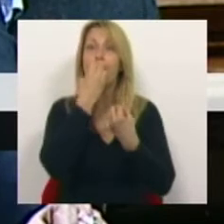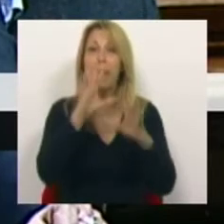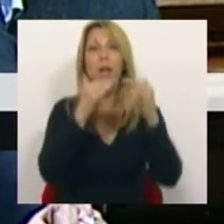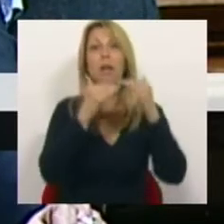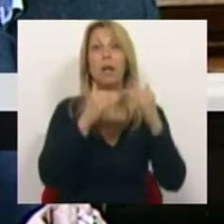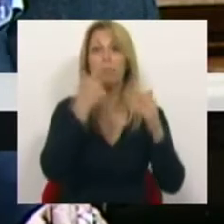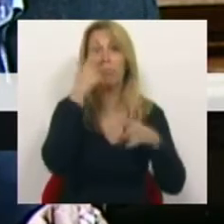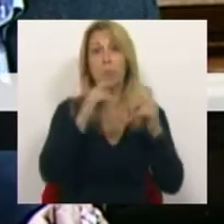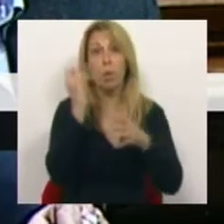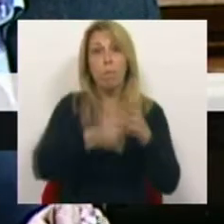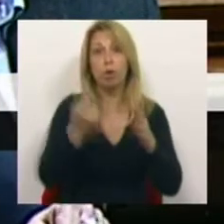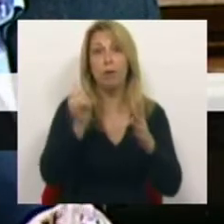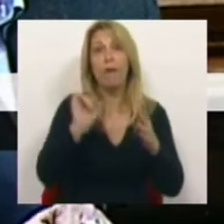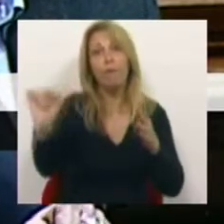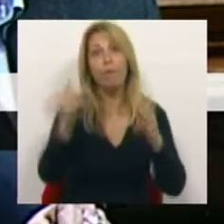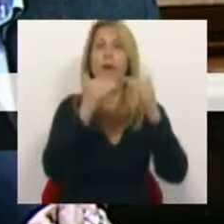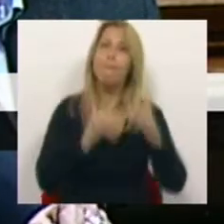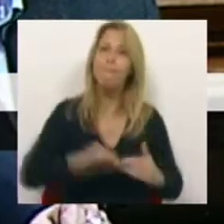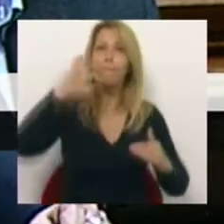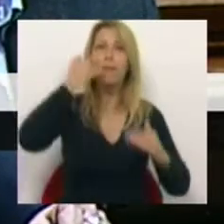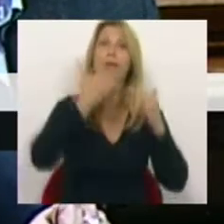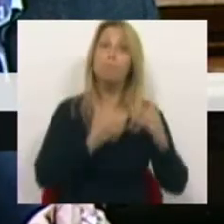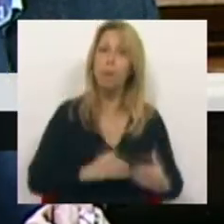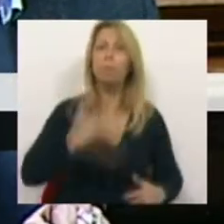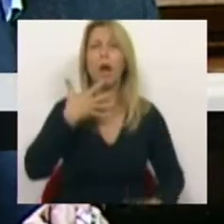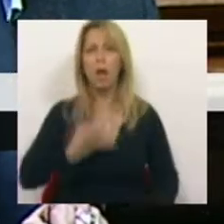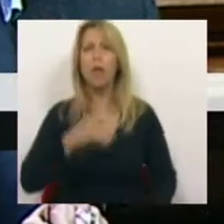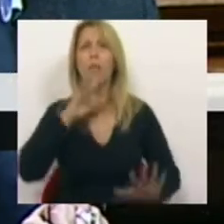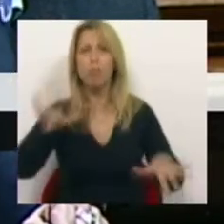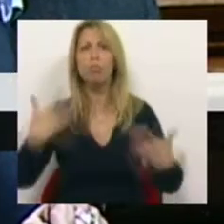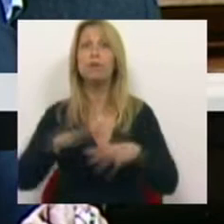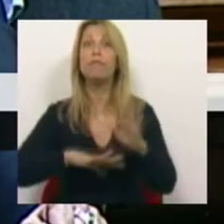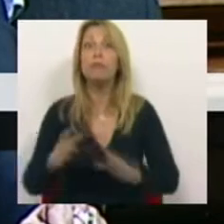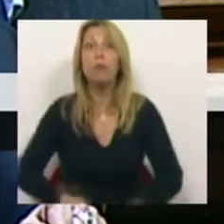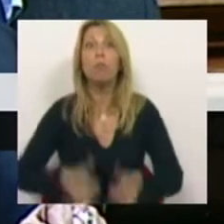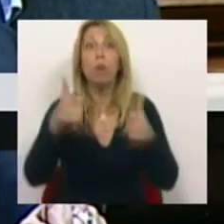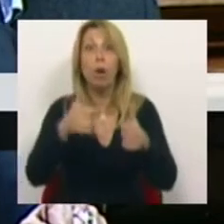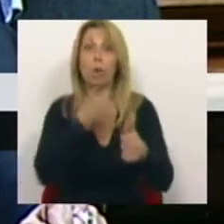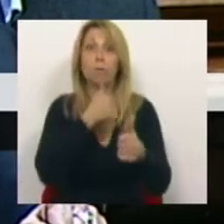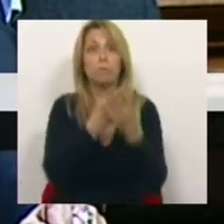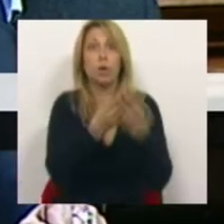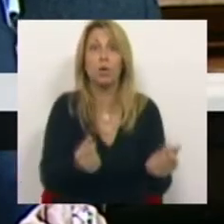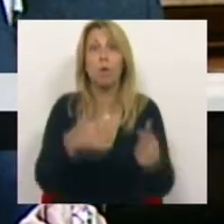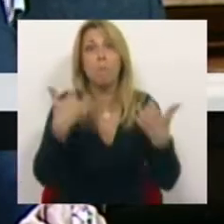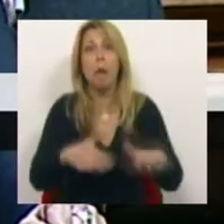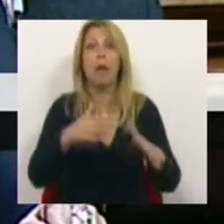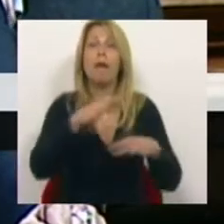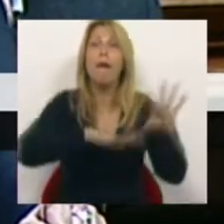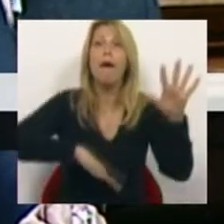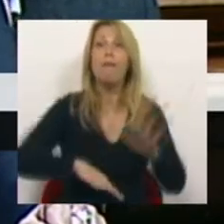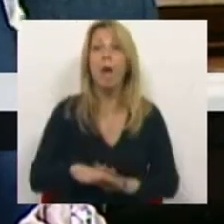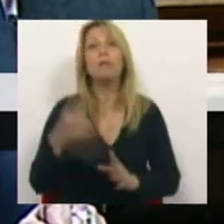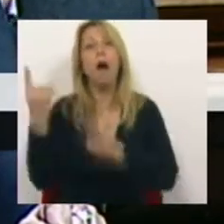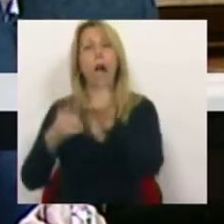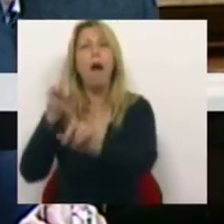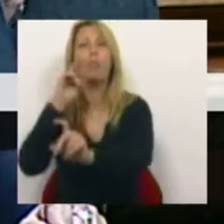contribuintes. Acreditamos que é preciso fazer melhor, que a resolução foi mal feita, que houve quem tivesse sido protegido e não devia ter sido